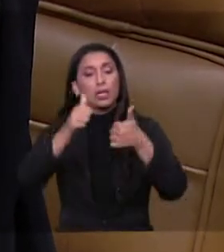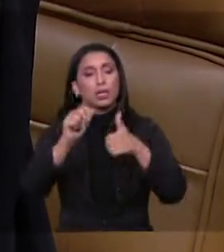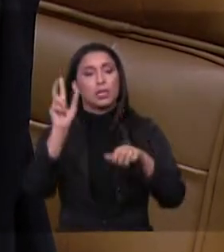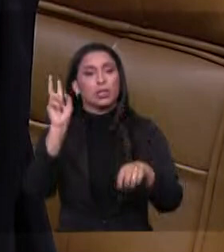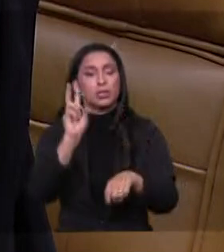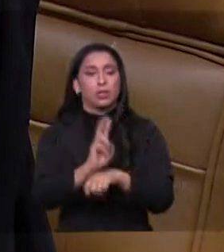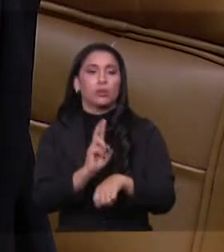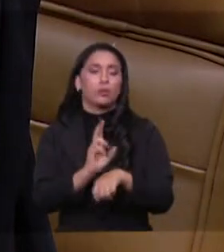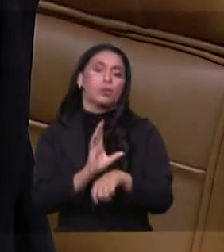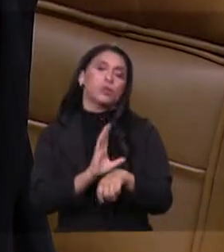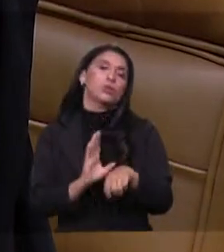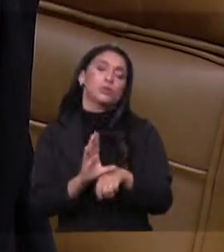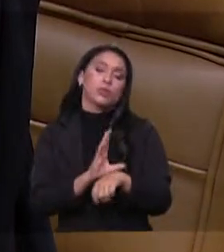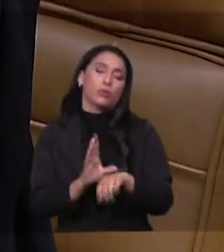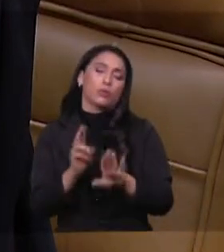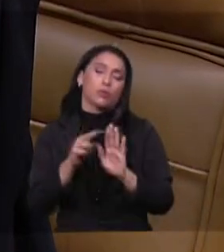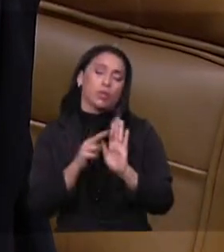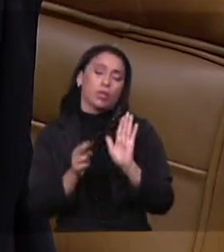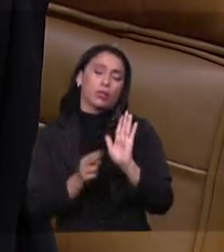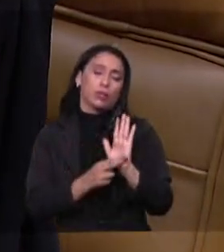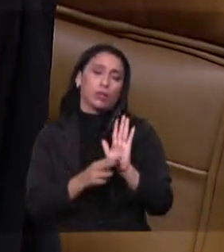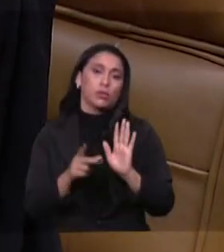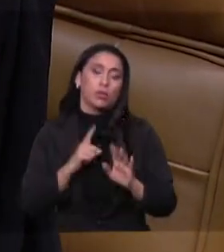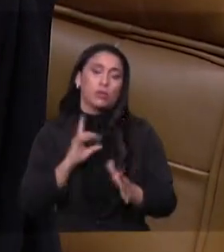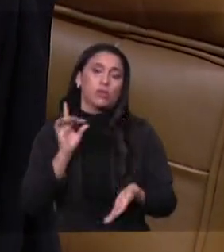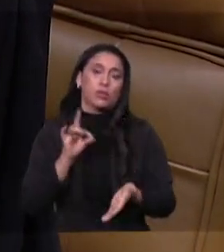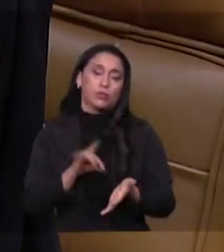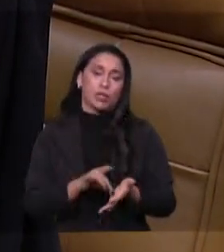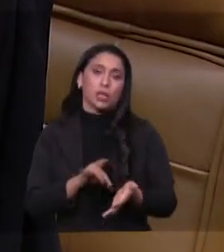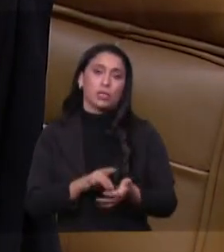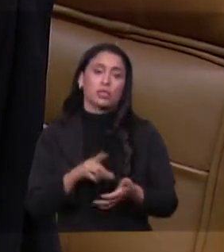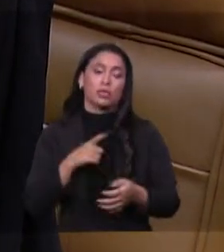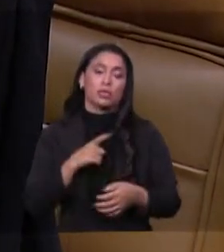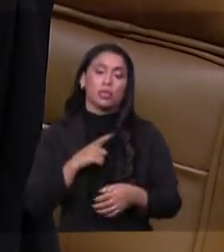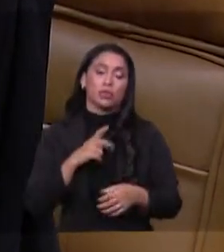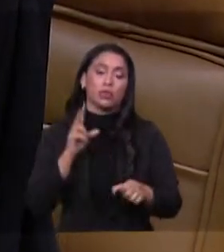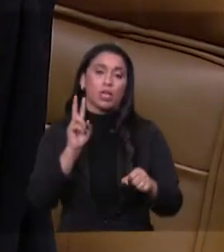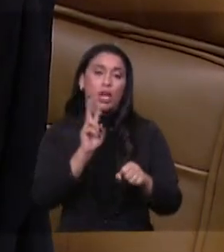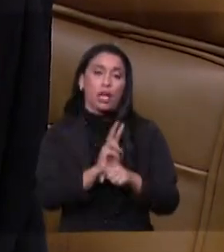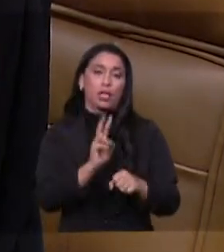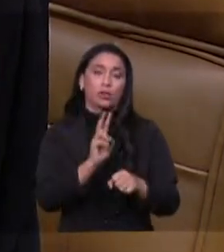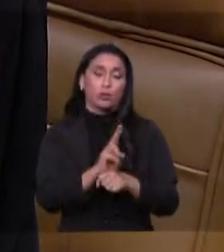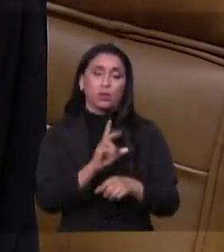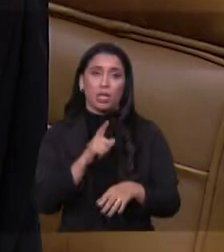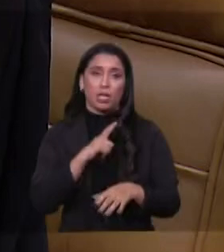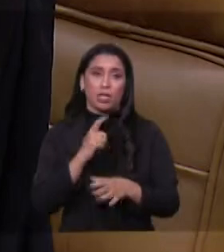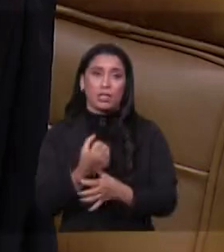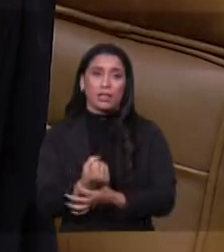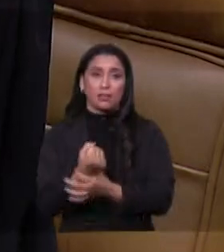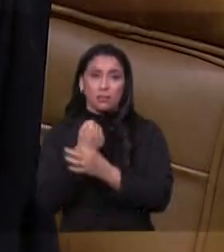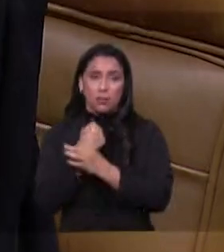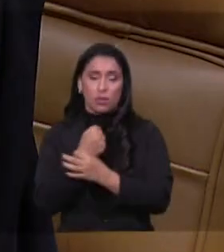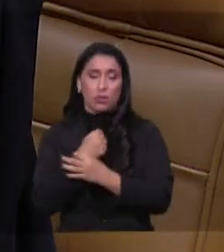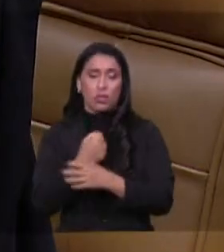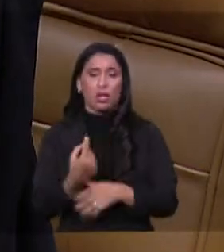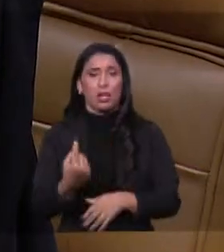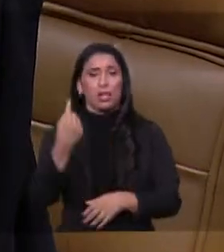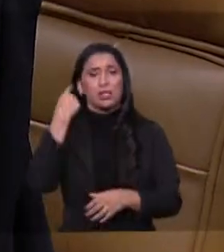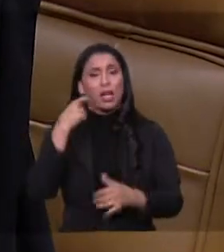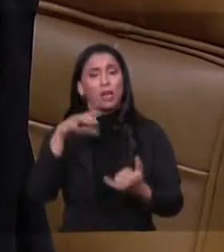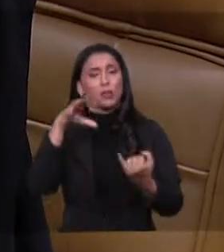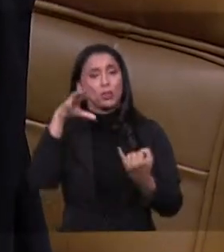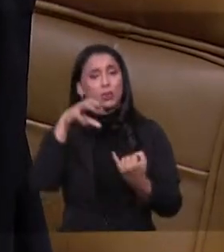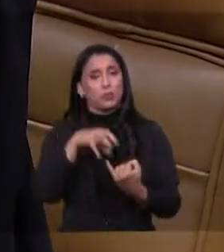proteção constitucional e normativa, convalidando desse modo a tutela assegurada desde o Império.